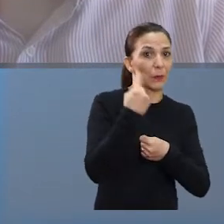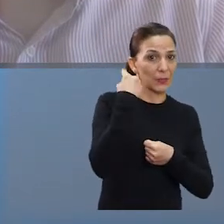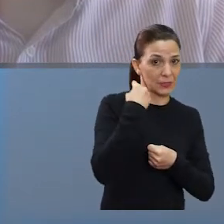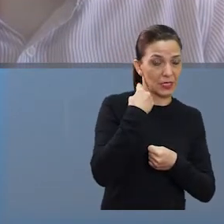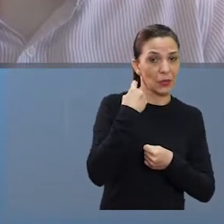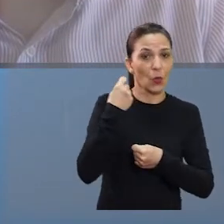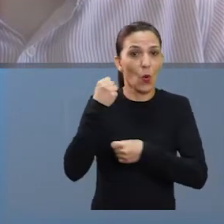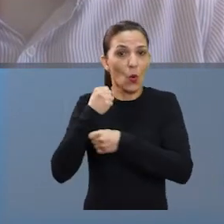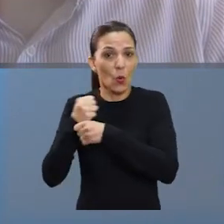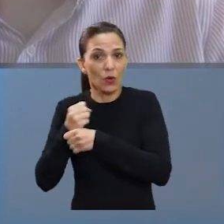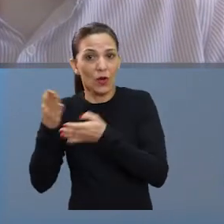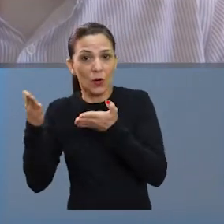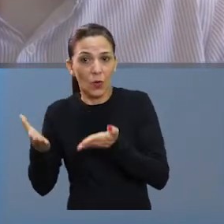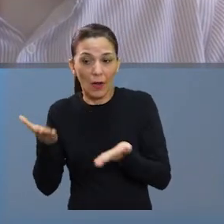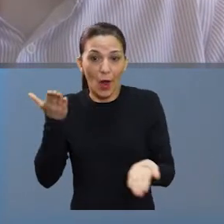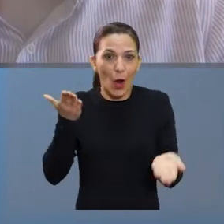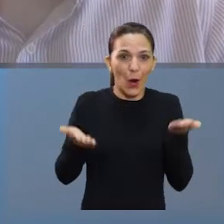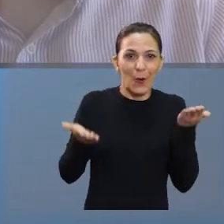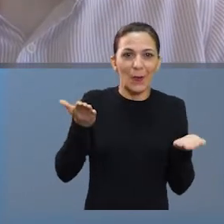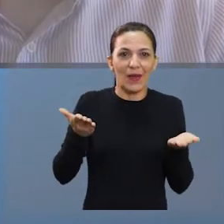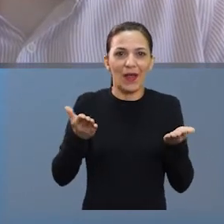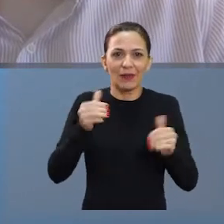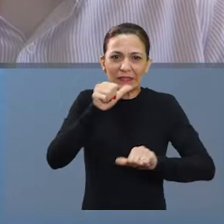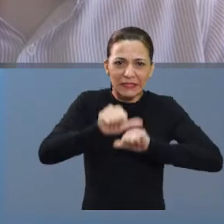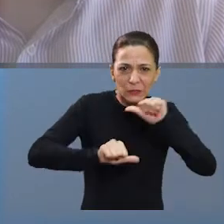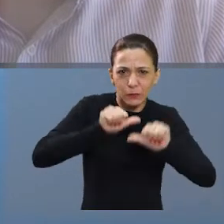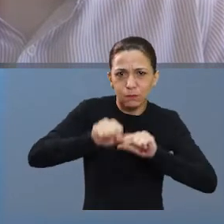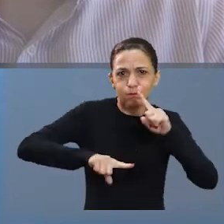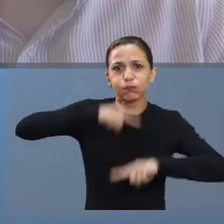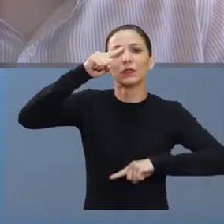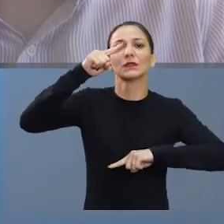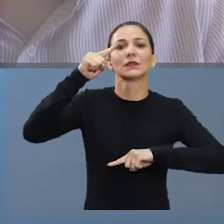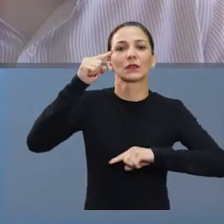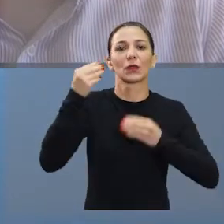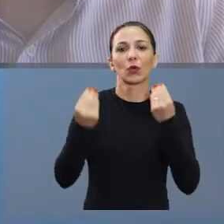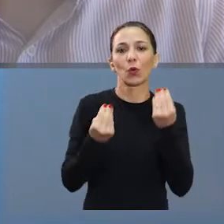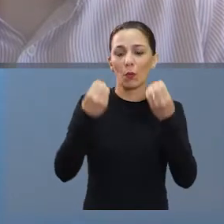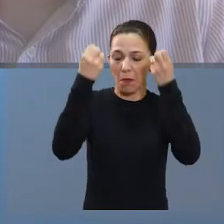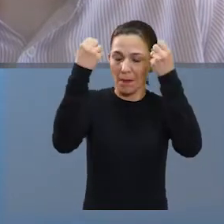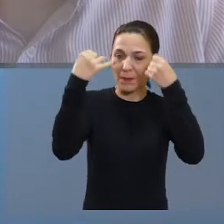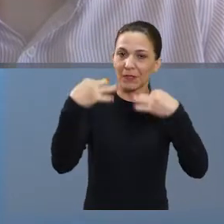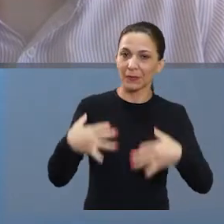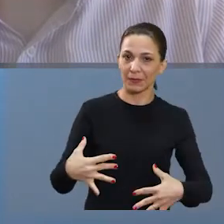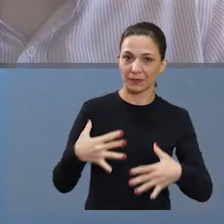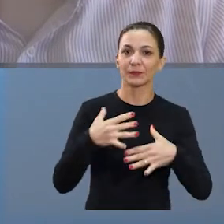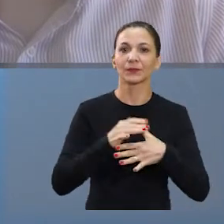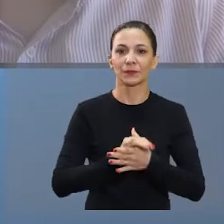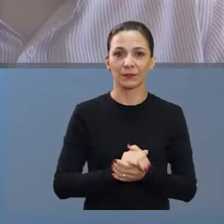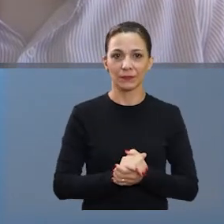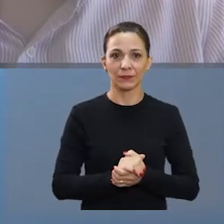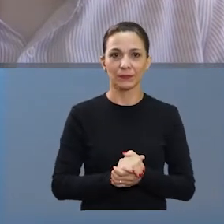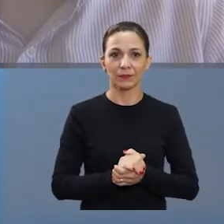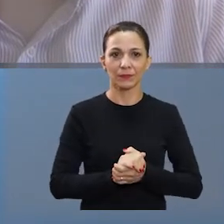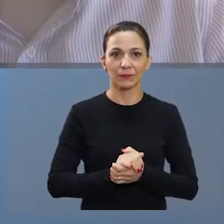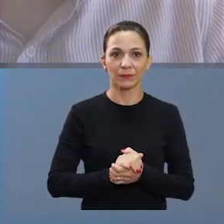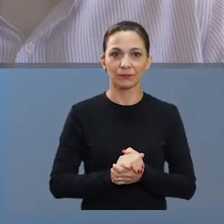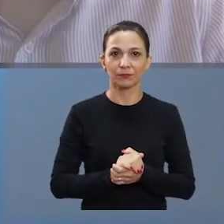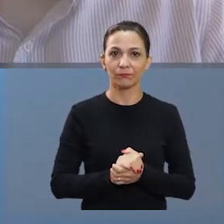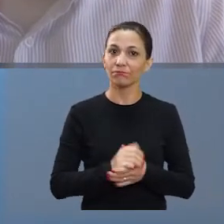que ainda assim nós vemos uma brusca mudança de cenário do que era no final do ano passado para o que estamos vivendo